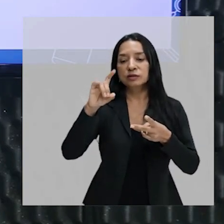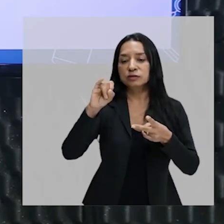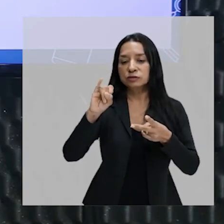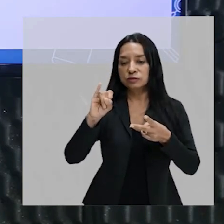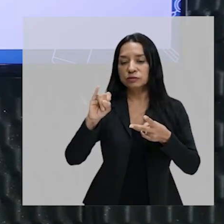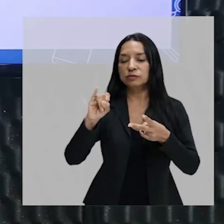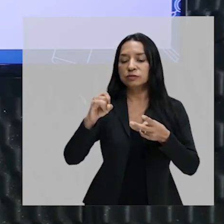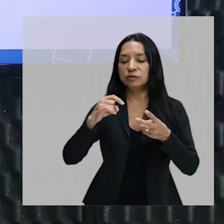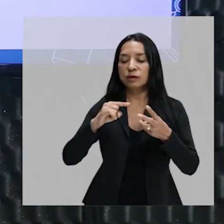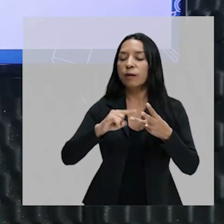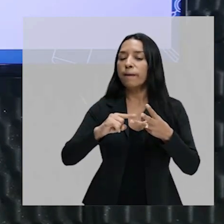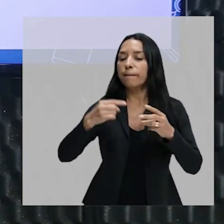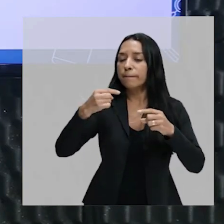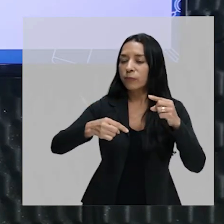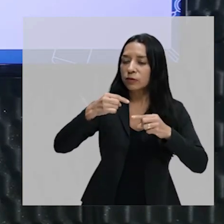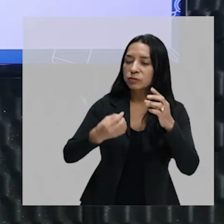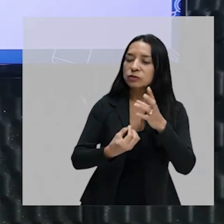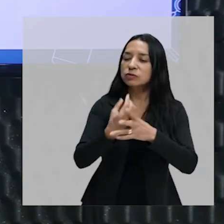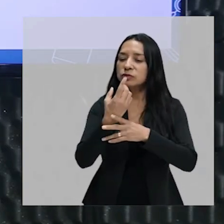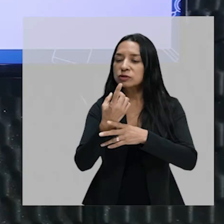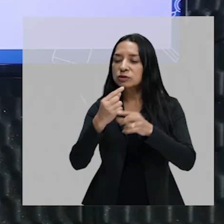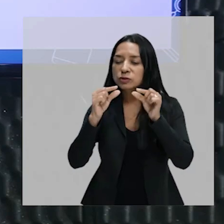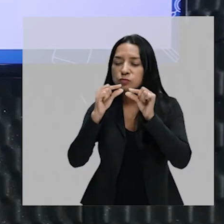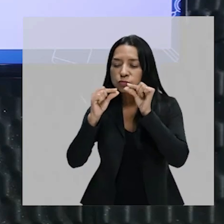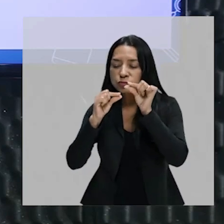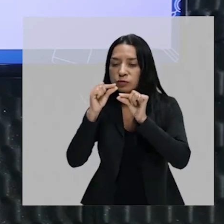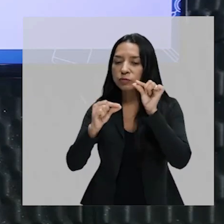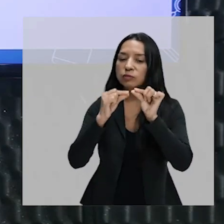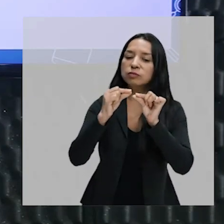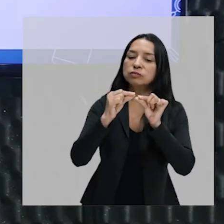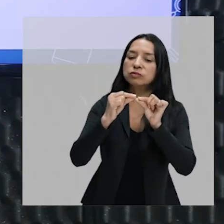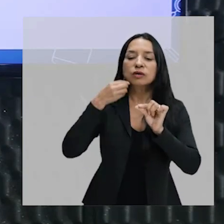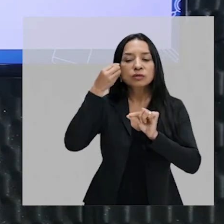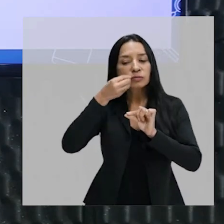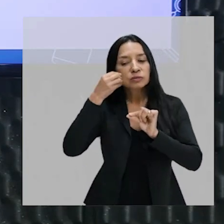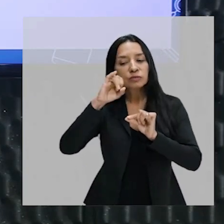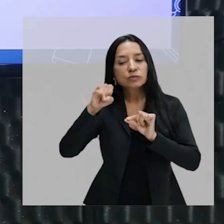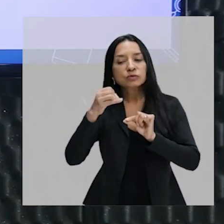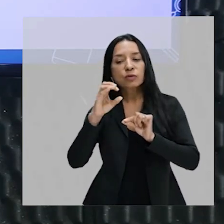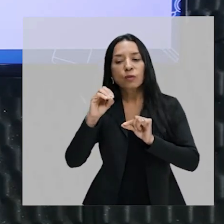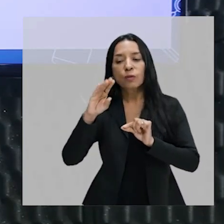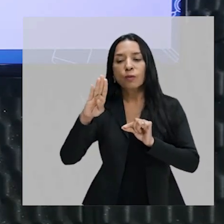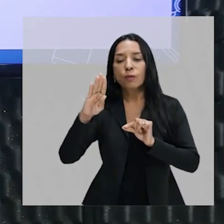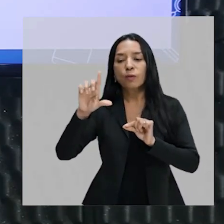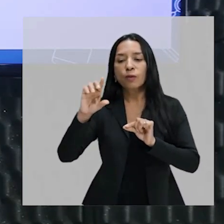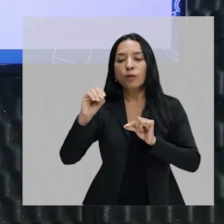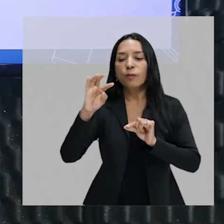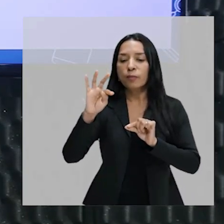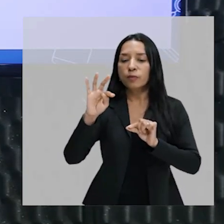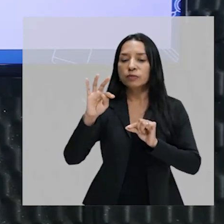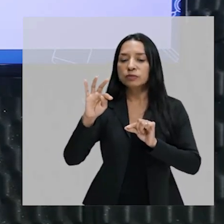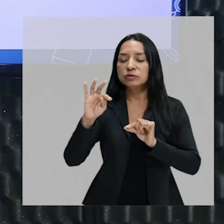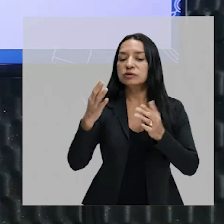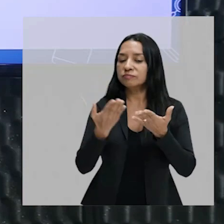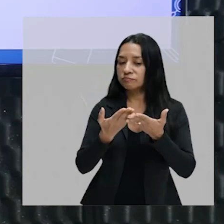polêmica sobre a origem dos micróbios tá vamos falar sobre esse experimento de geoblock e Os